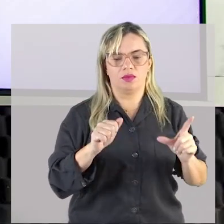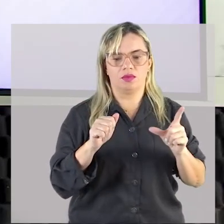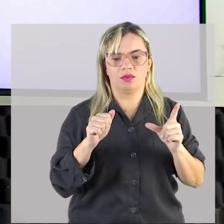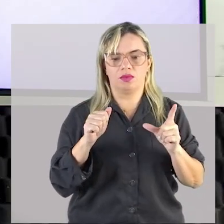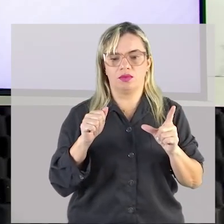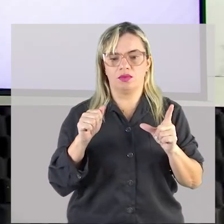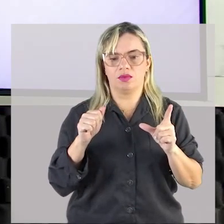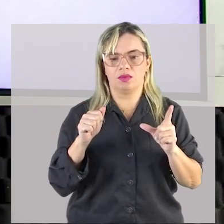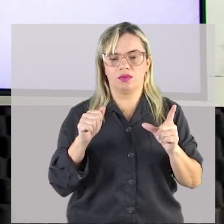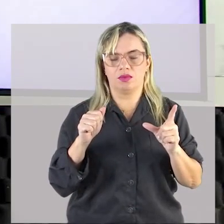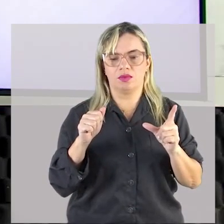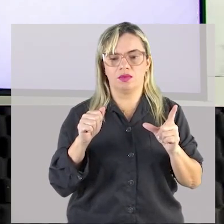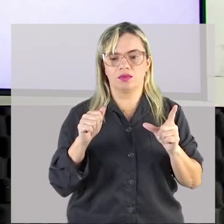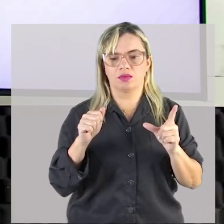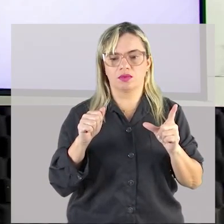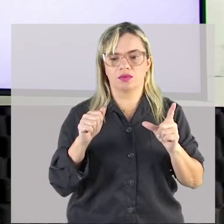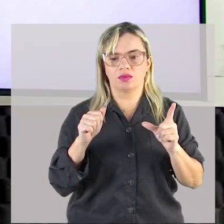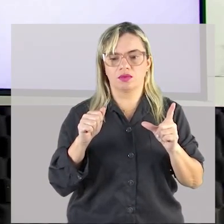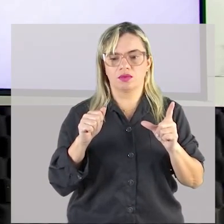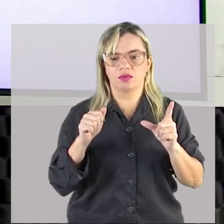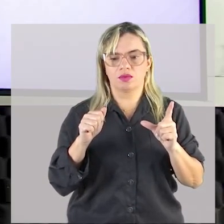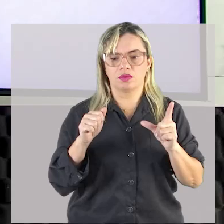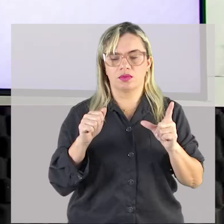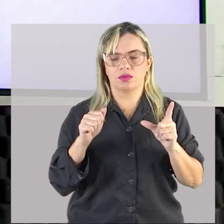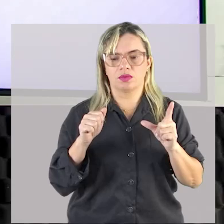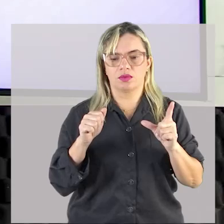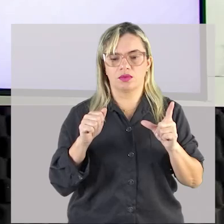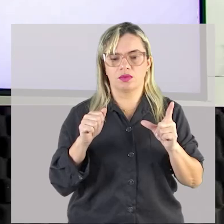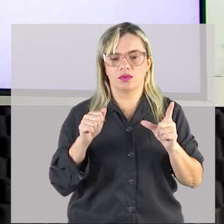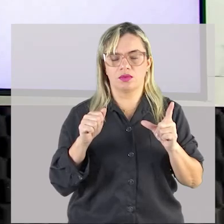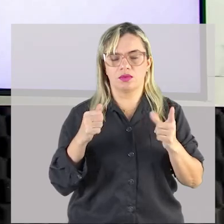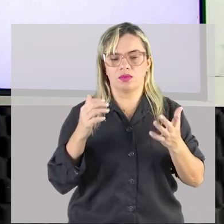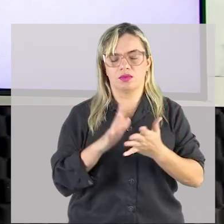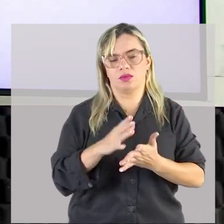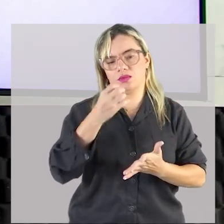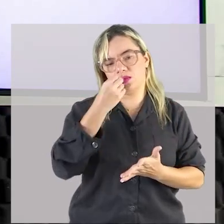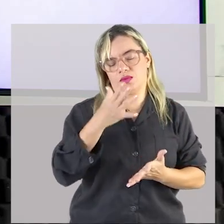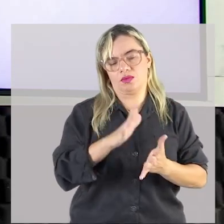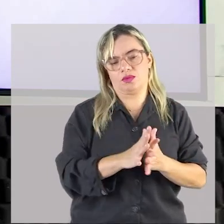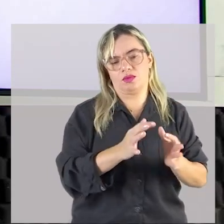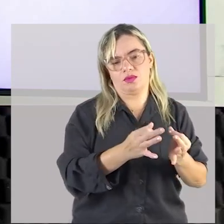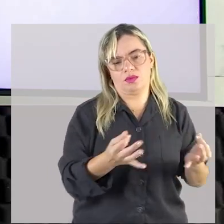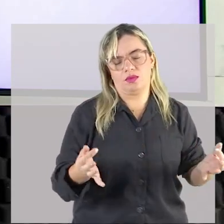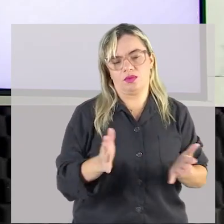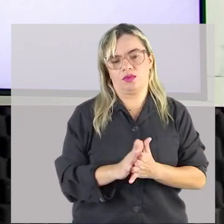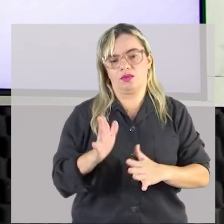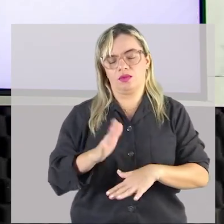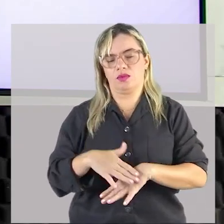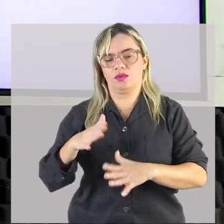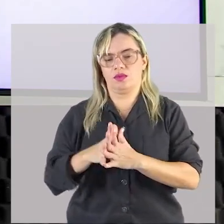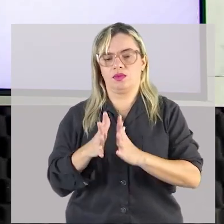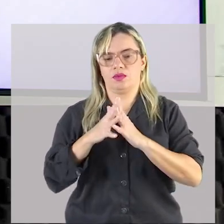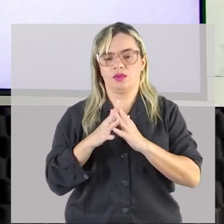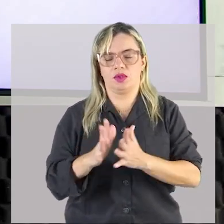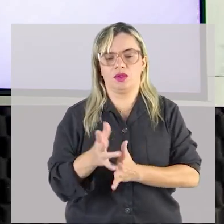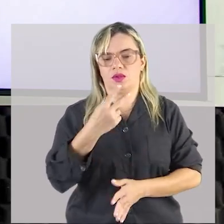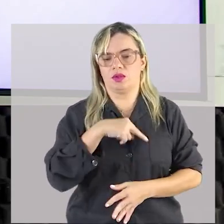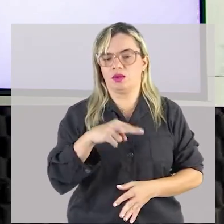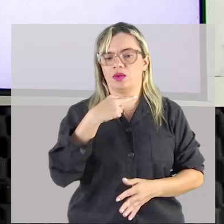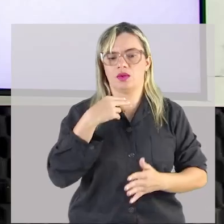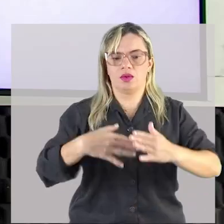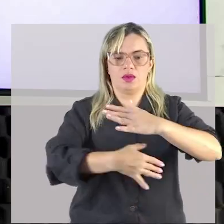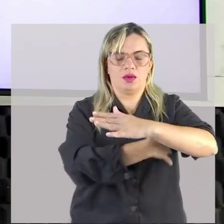Ecossistema, letra A, ecossistema, comunidade, população, biosfera. Bom, se é do mais simples para o mais complexo, eu não posso falar